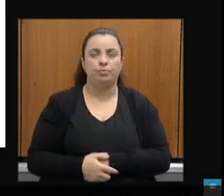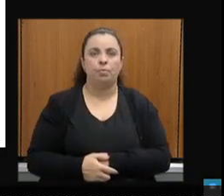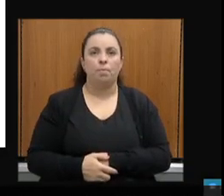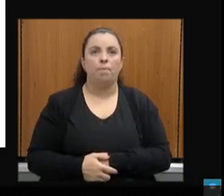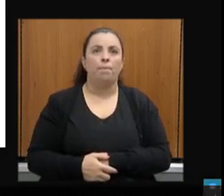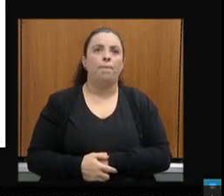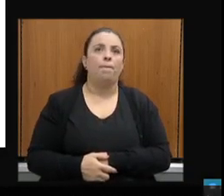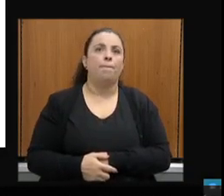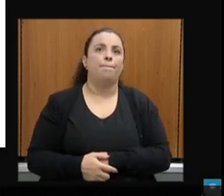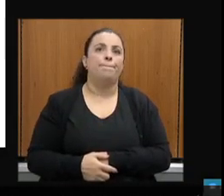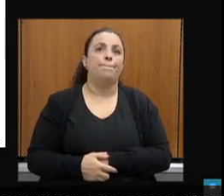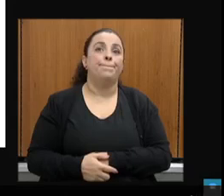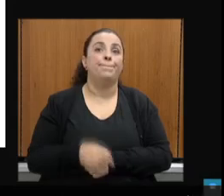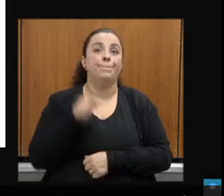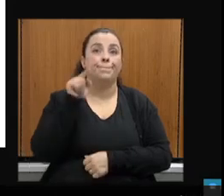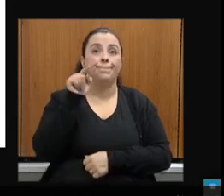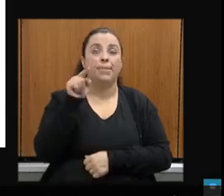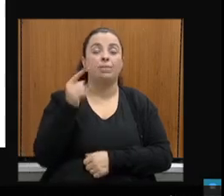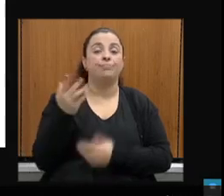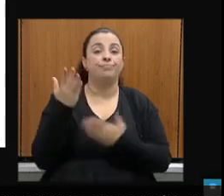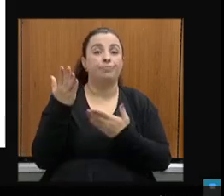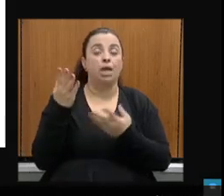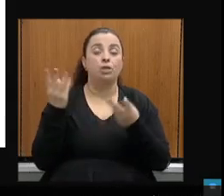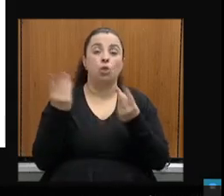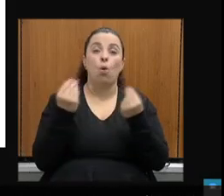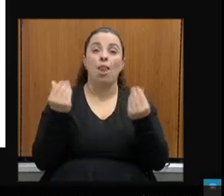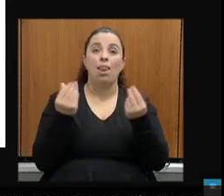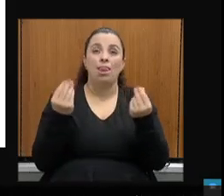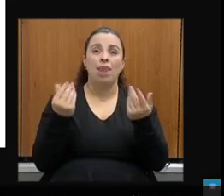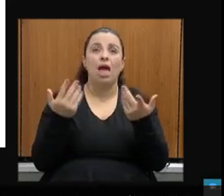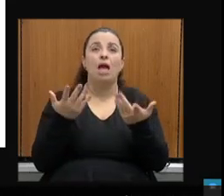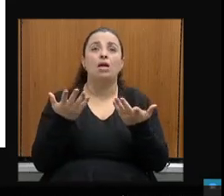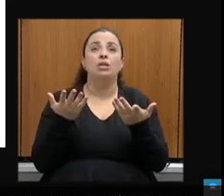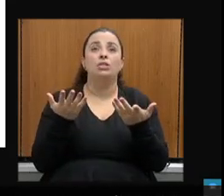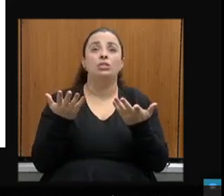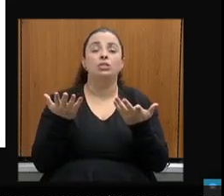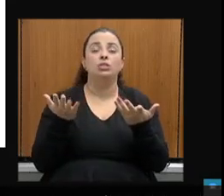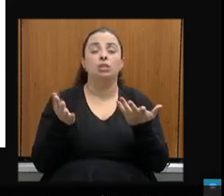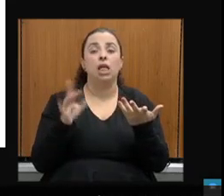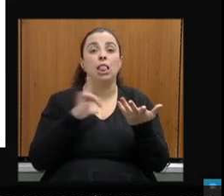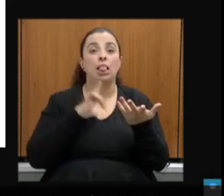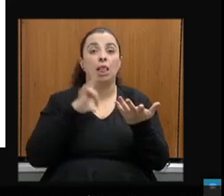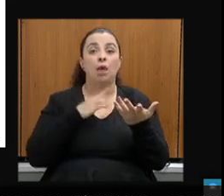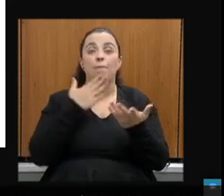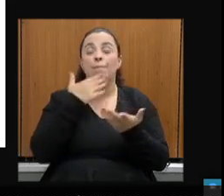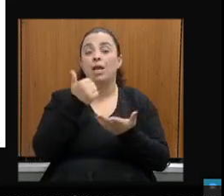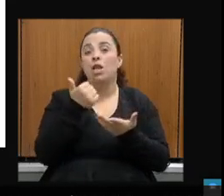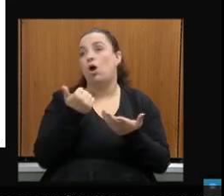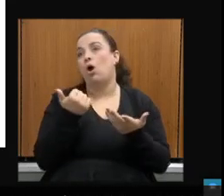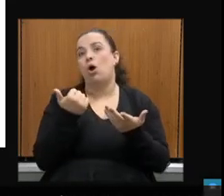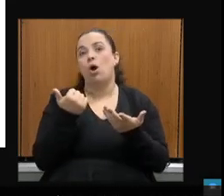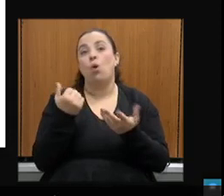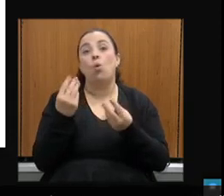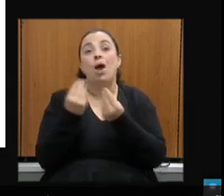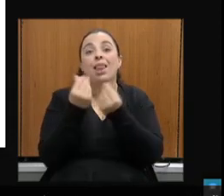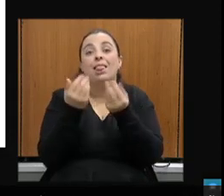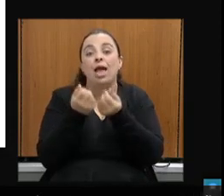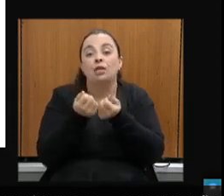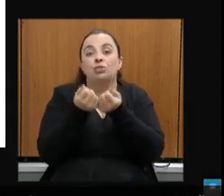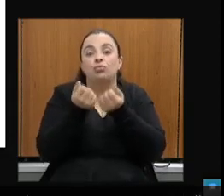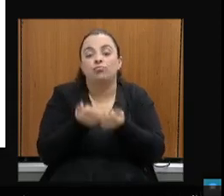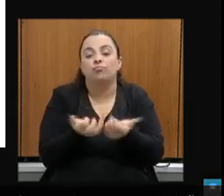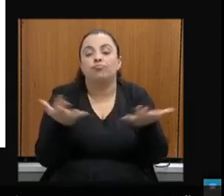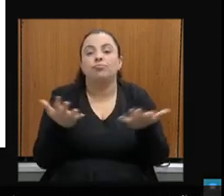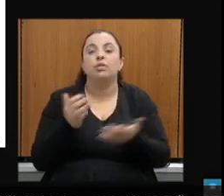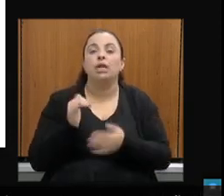ó e aqui em termos de qualidade que eu vou passar aqui também estamos aí melhor nível de qualidade do fornecimento esse